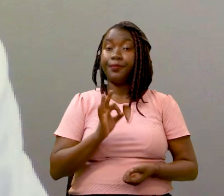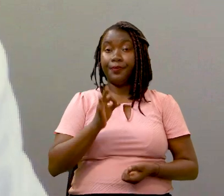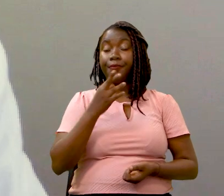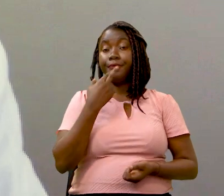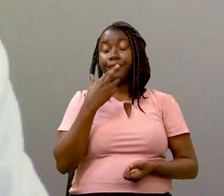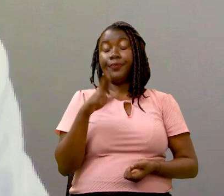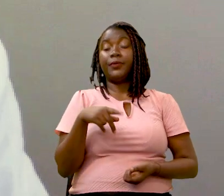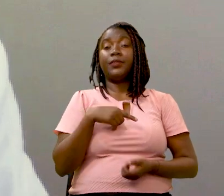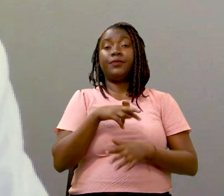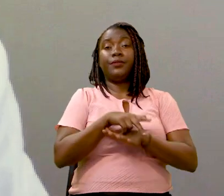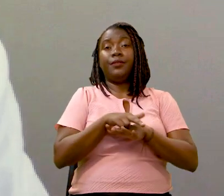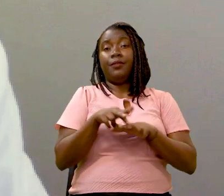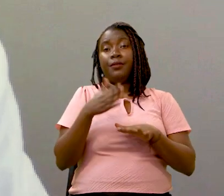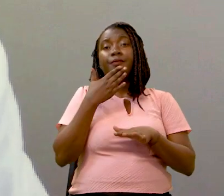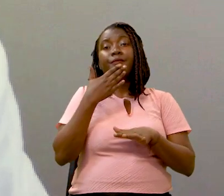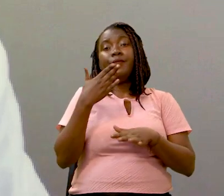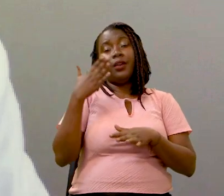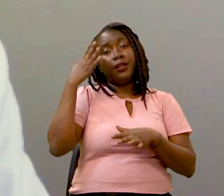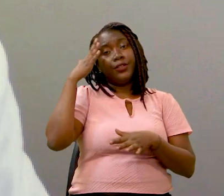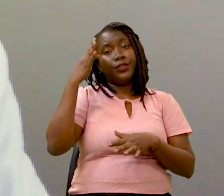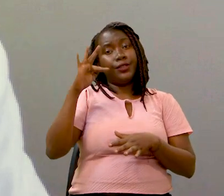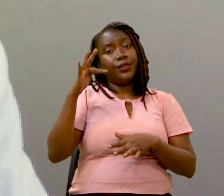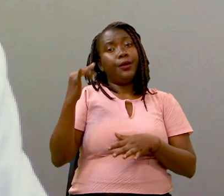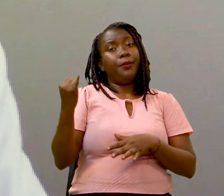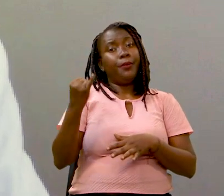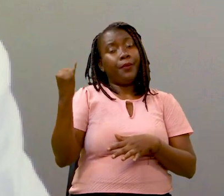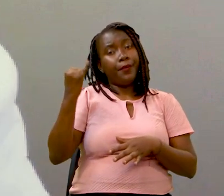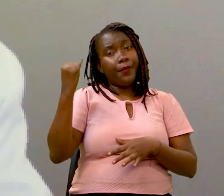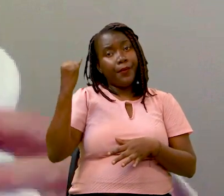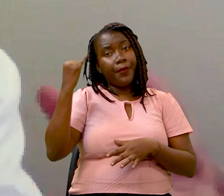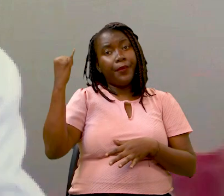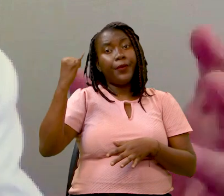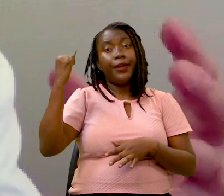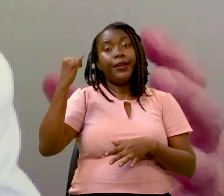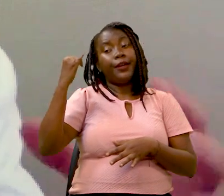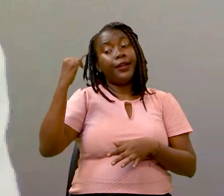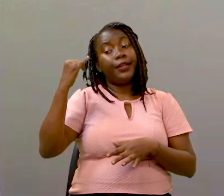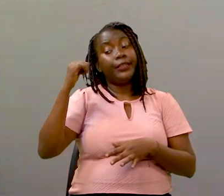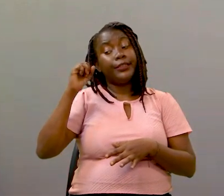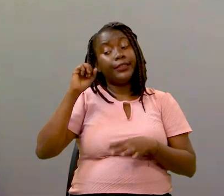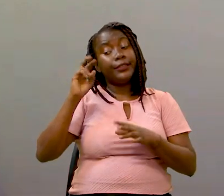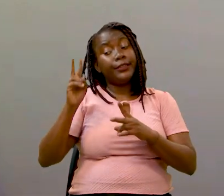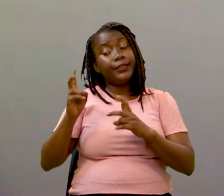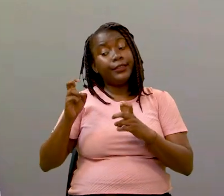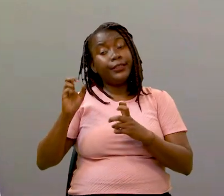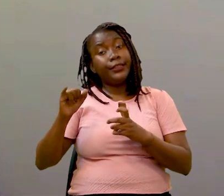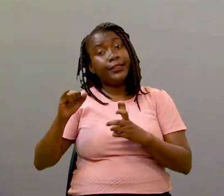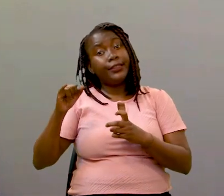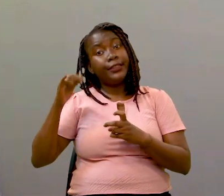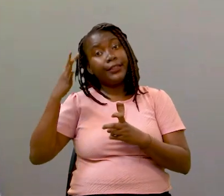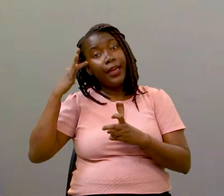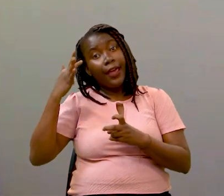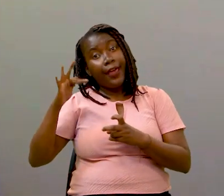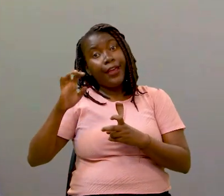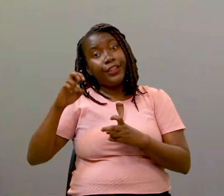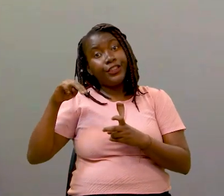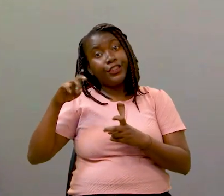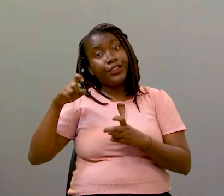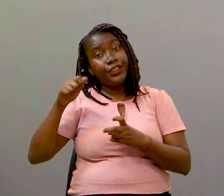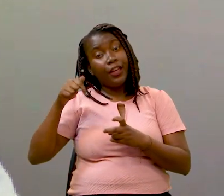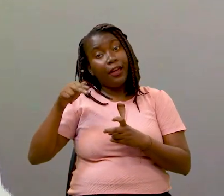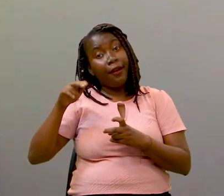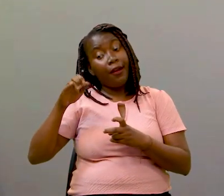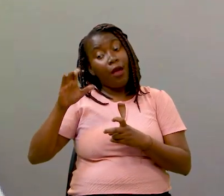Realmente, existem vários tipos de enxaqueca, e é importante distinguir se é enxaqueca ou se é outra forma